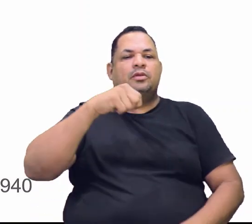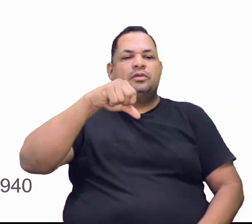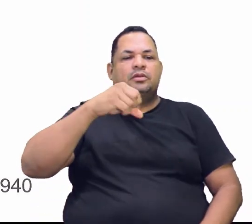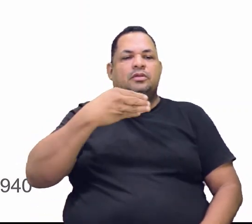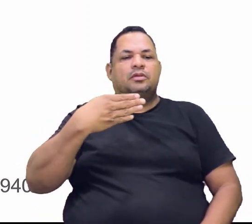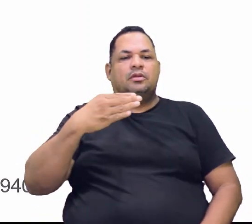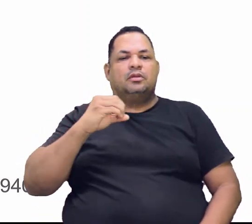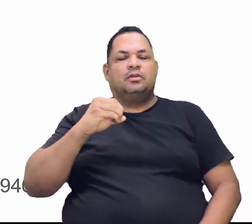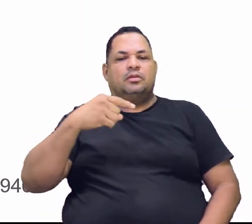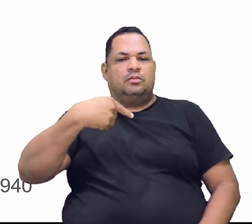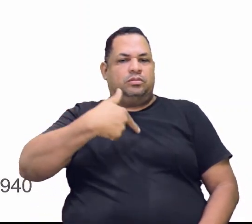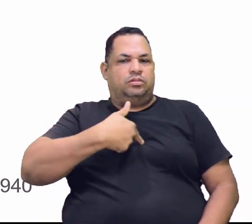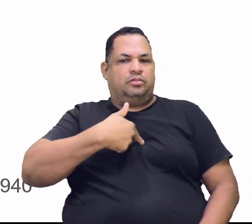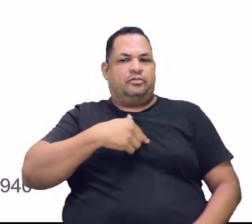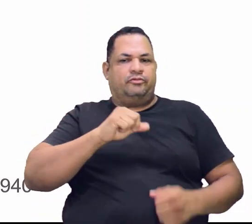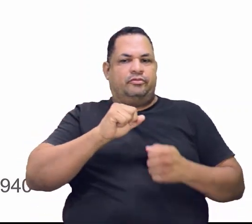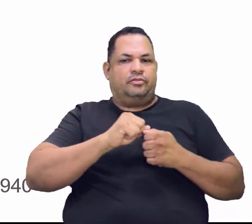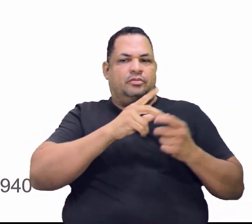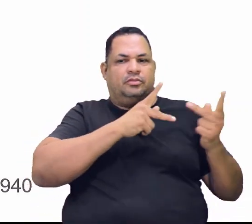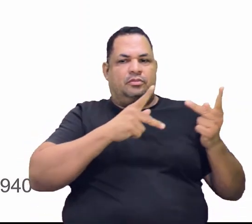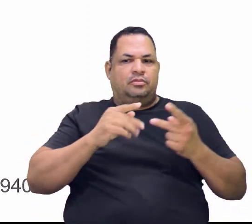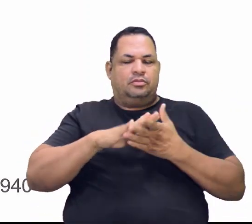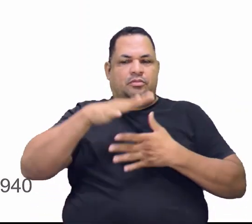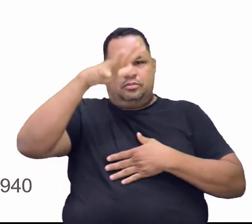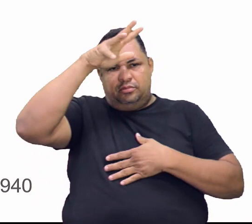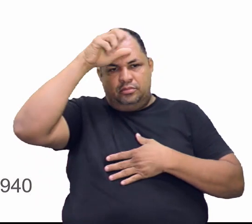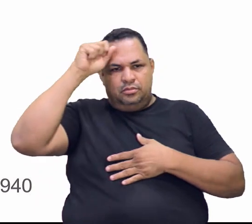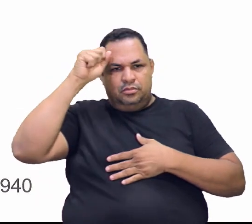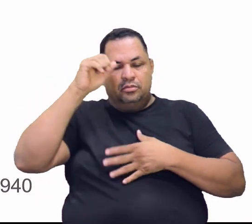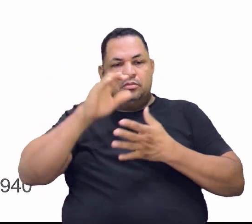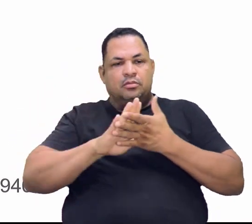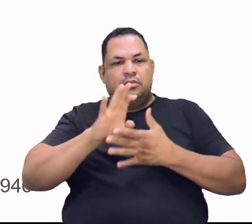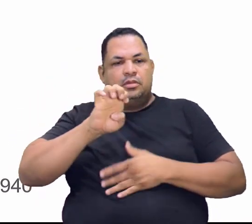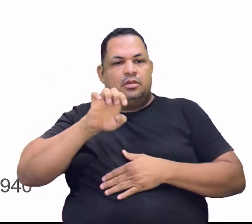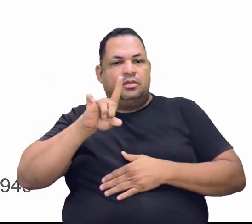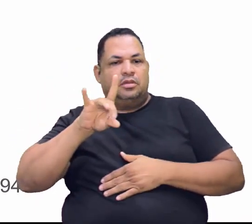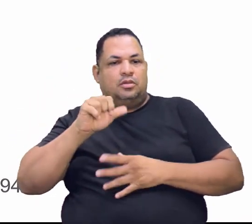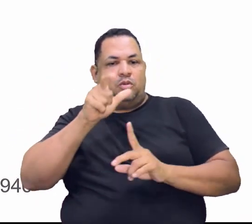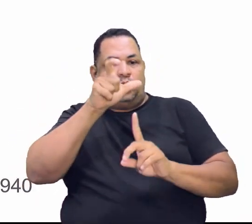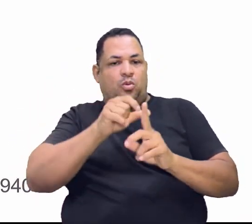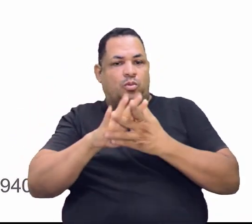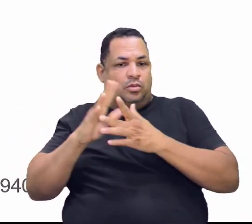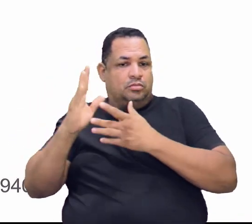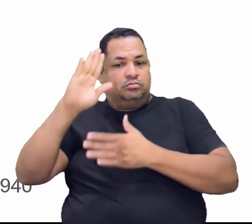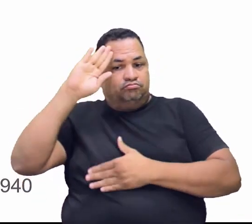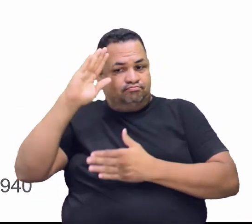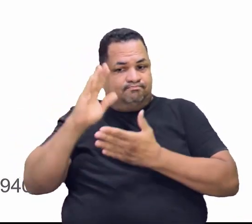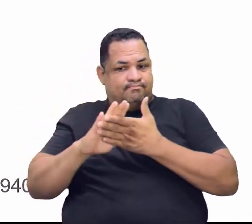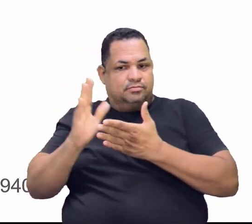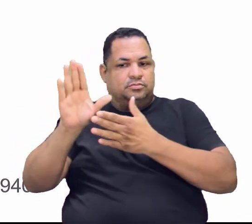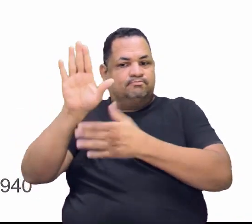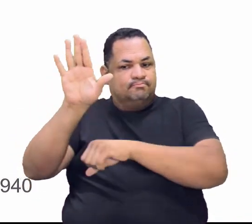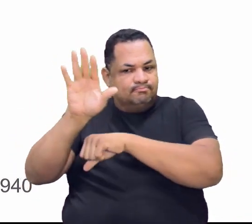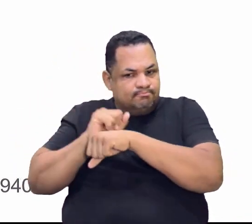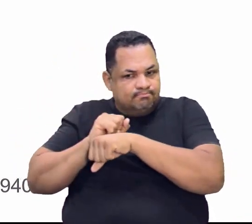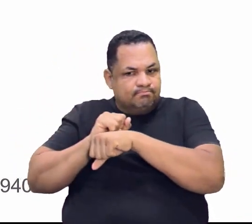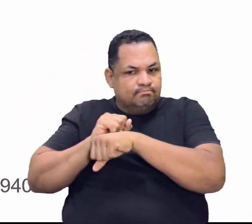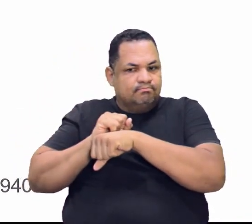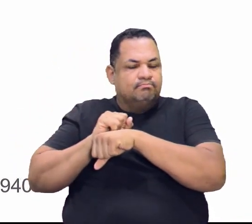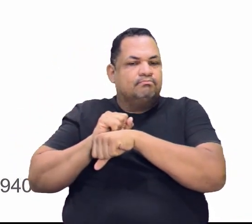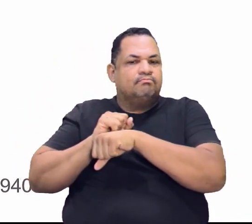1940, Getúlio Vargas fazer uma visita a Manaus. Aloysio Ferreira, então, convenceu o